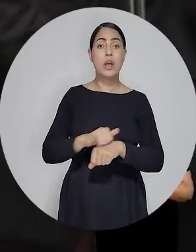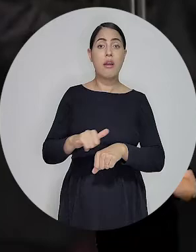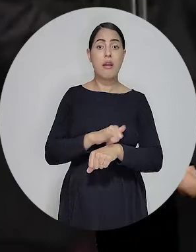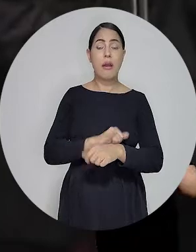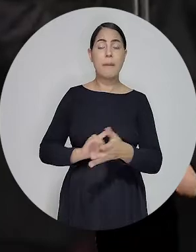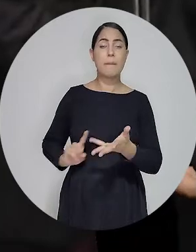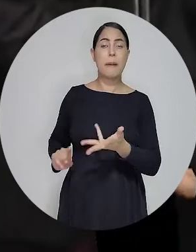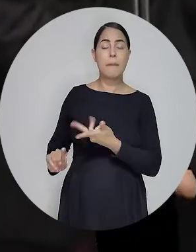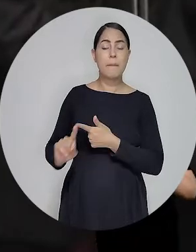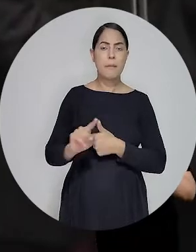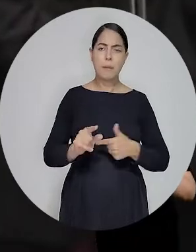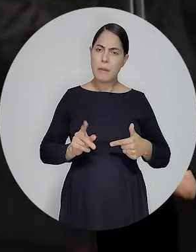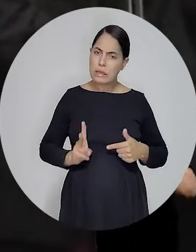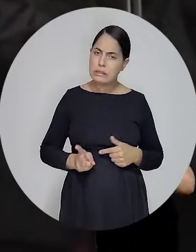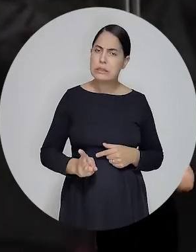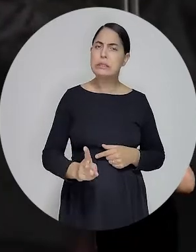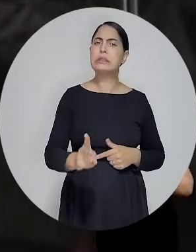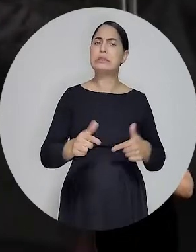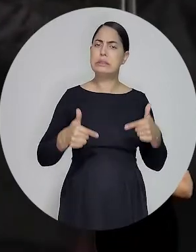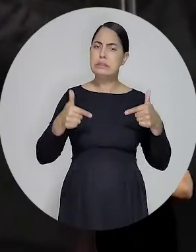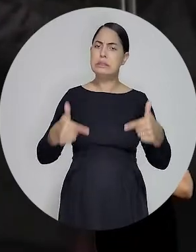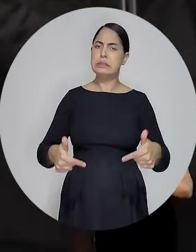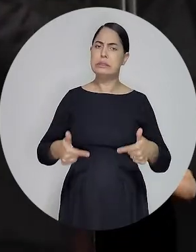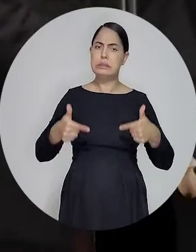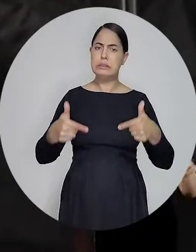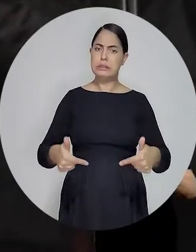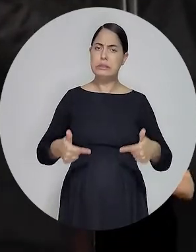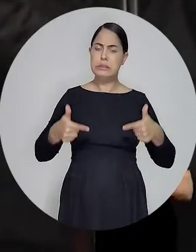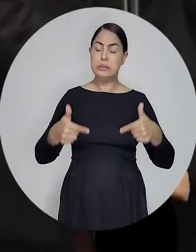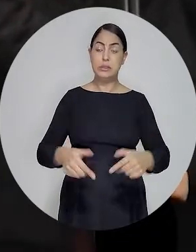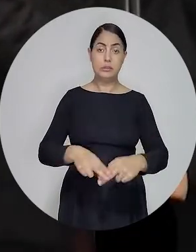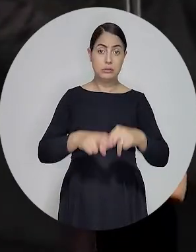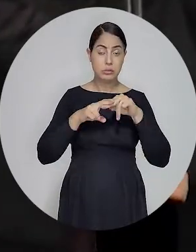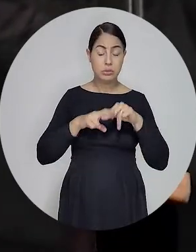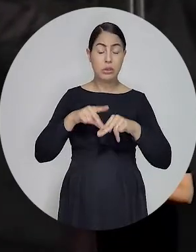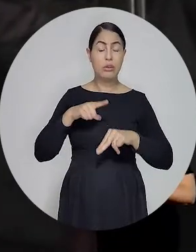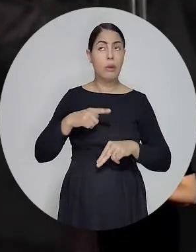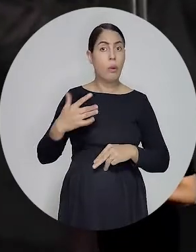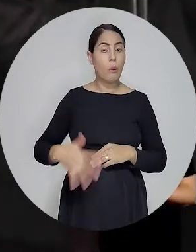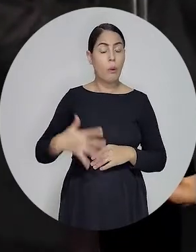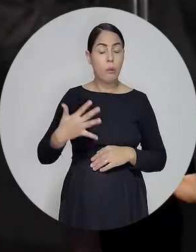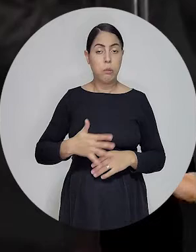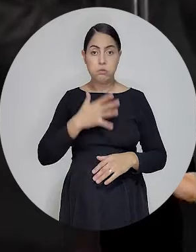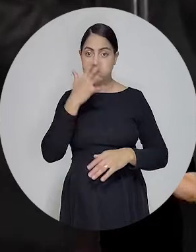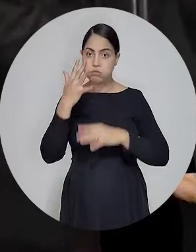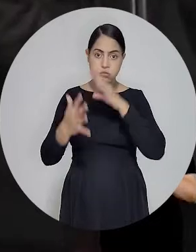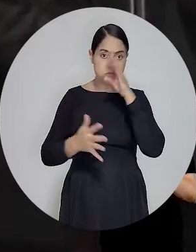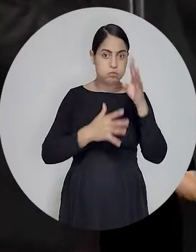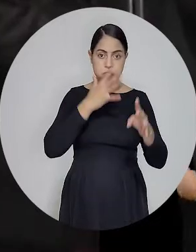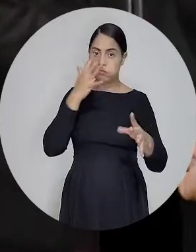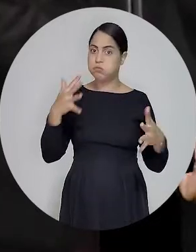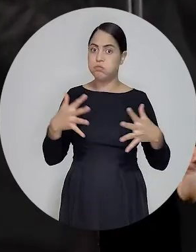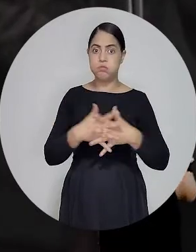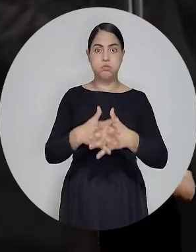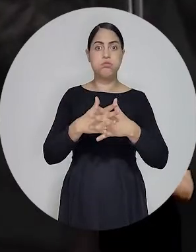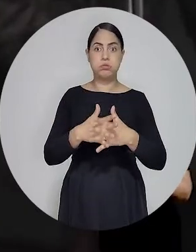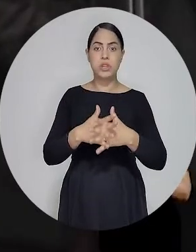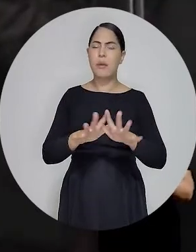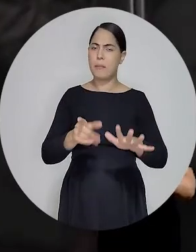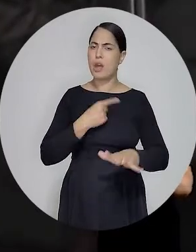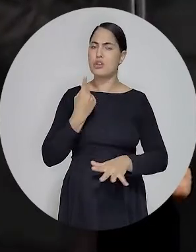aumento de estrutura para atender às demandas é contínua, em razão do aumento dos conflitos e do natural aumento